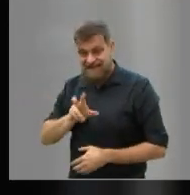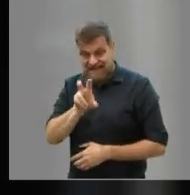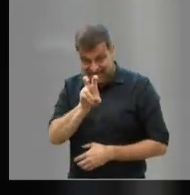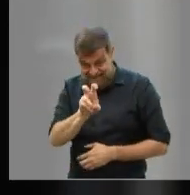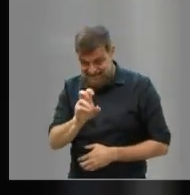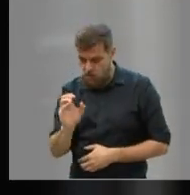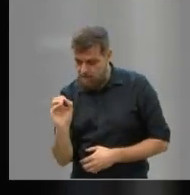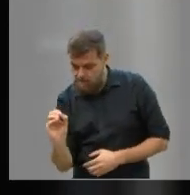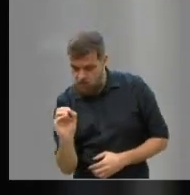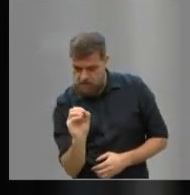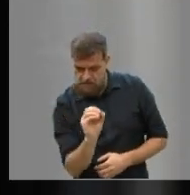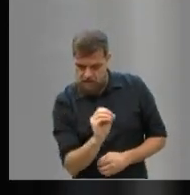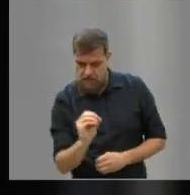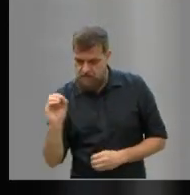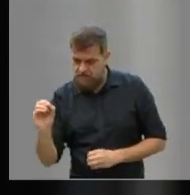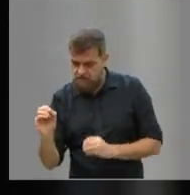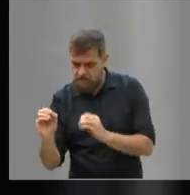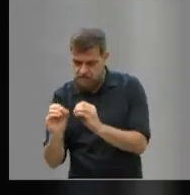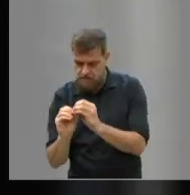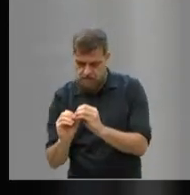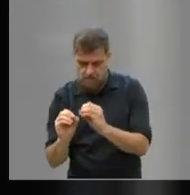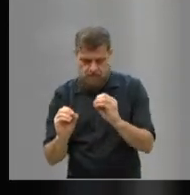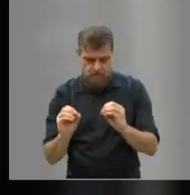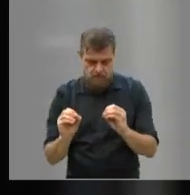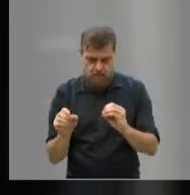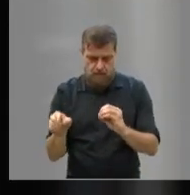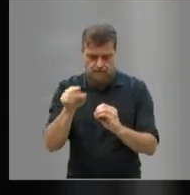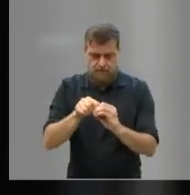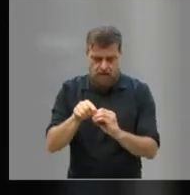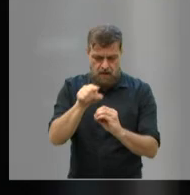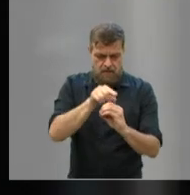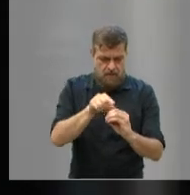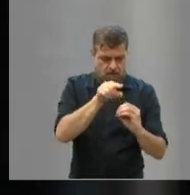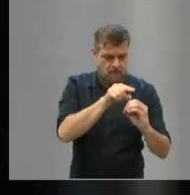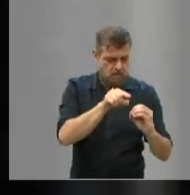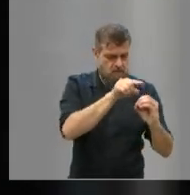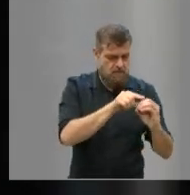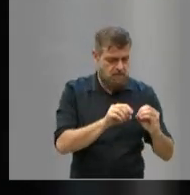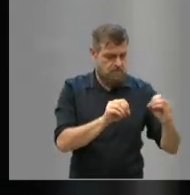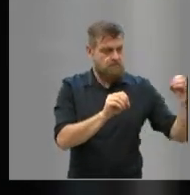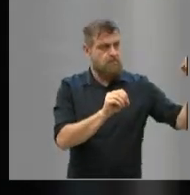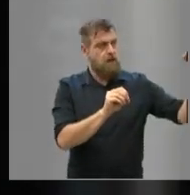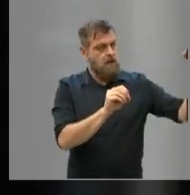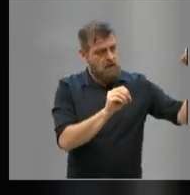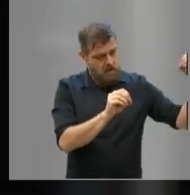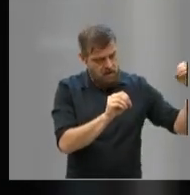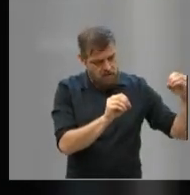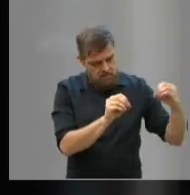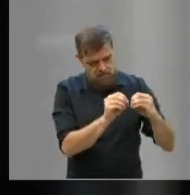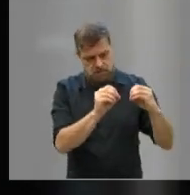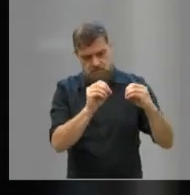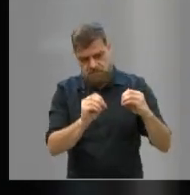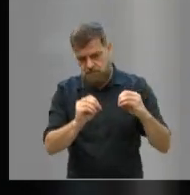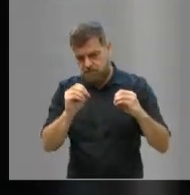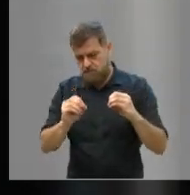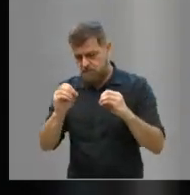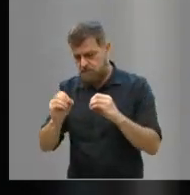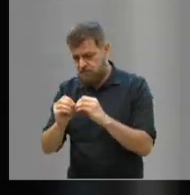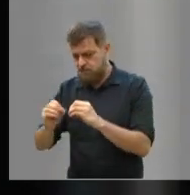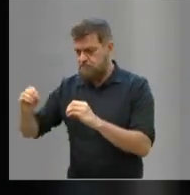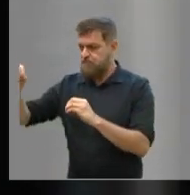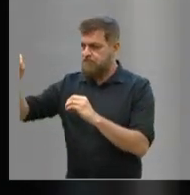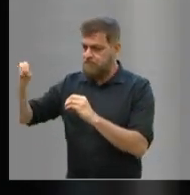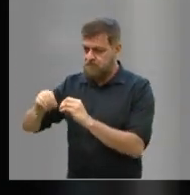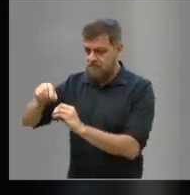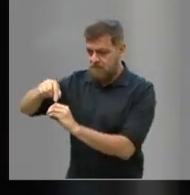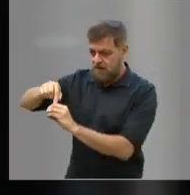esferas aí. A primeira transfere para a segunda, que transfere para a terceira, para a quarta, para a quinta, e a quinta sai andando. Como ela está presa por um